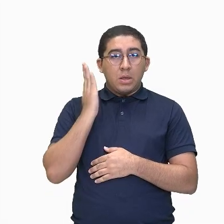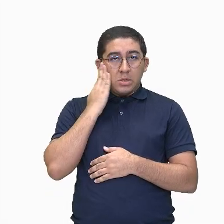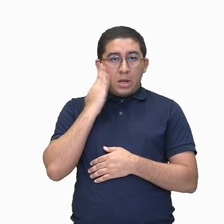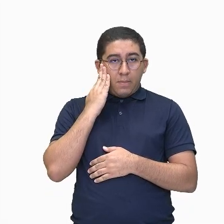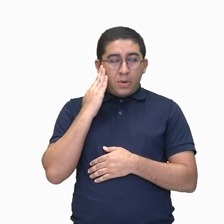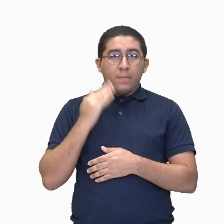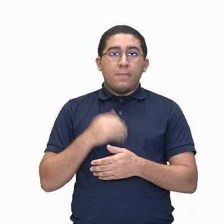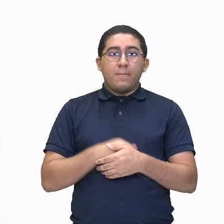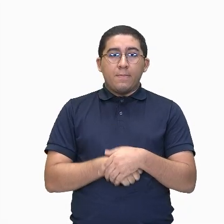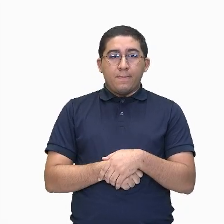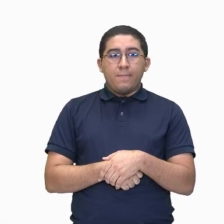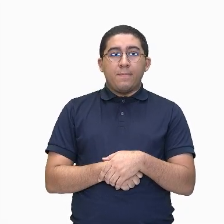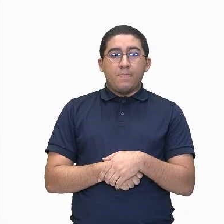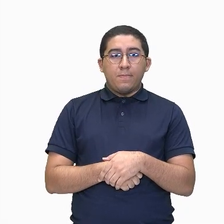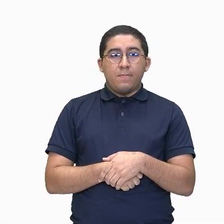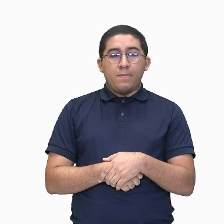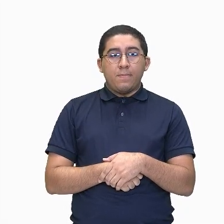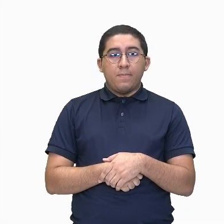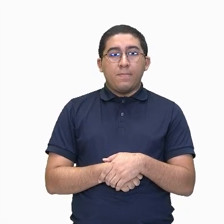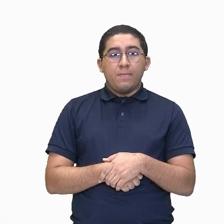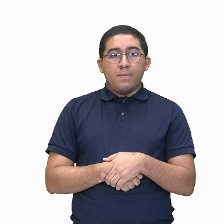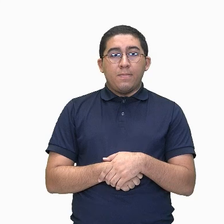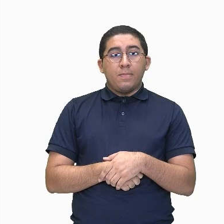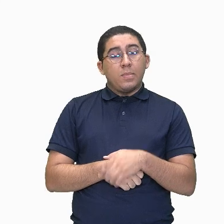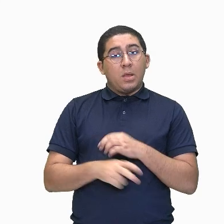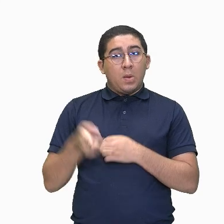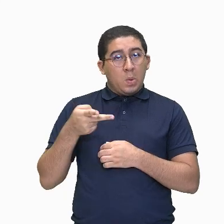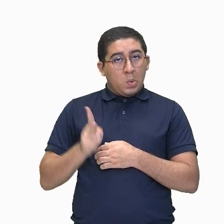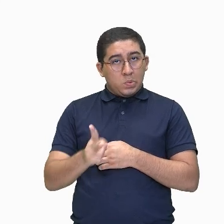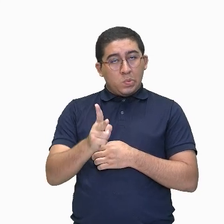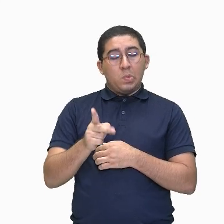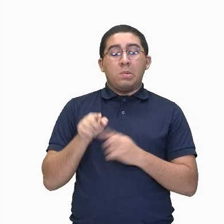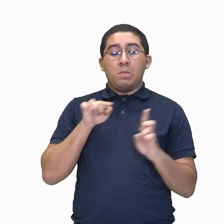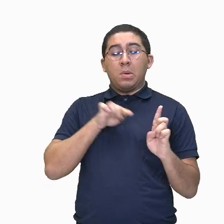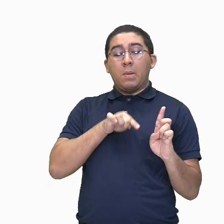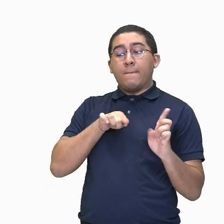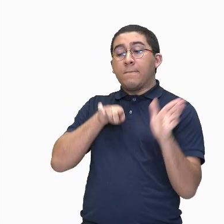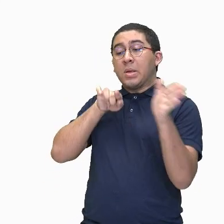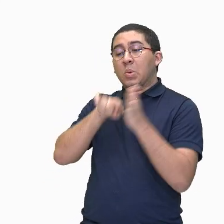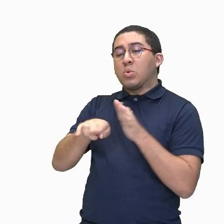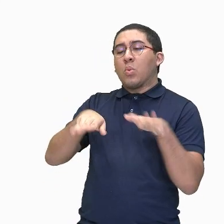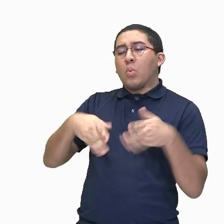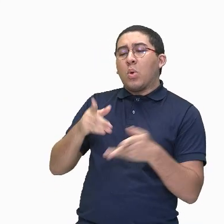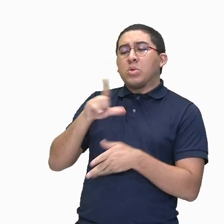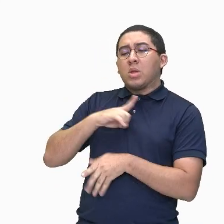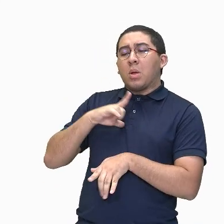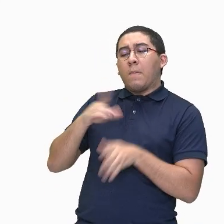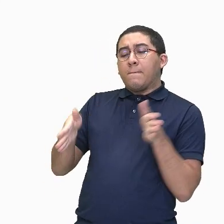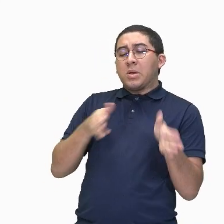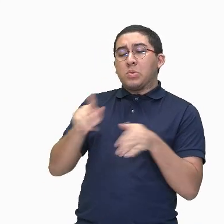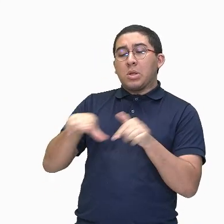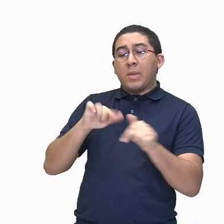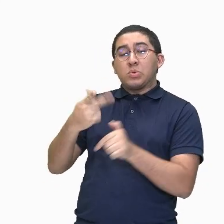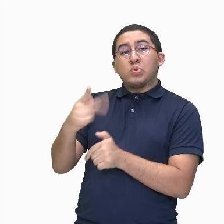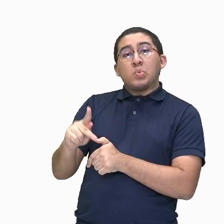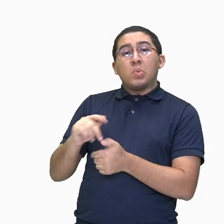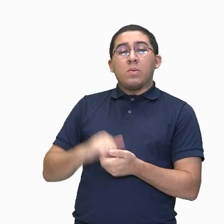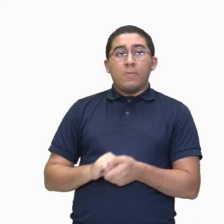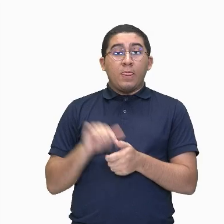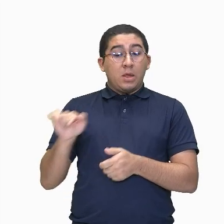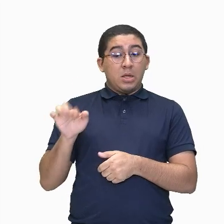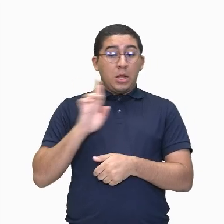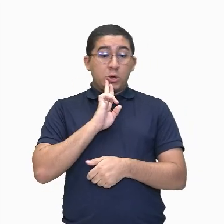períodos. Aí o entrevistador continua: como é a sua rotina de trabalho? Então, a rotina de trabalho é o que? Ele